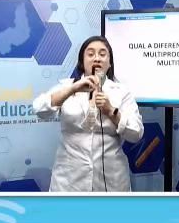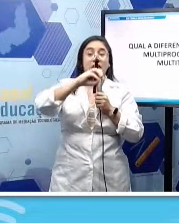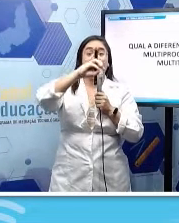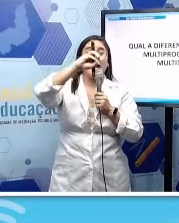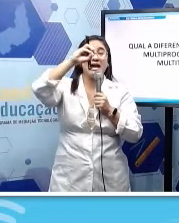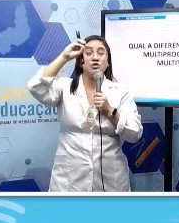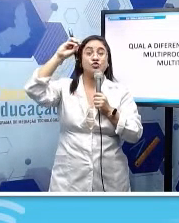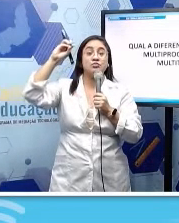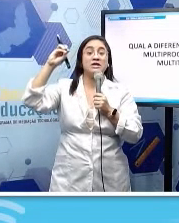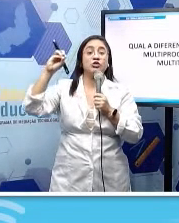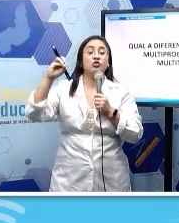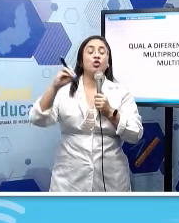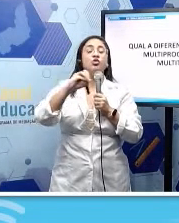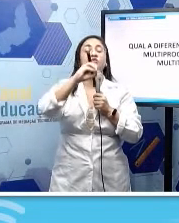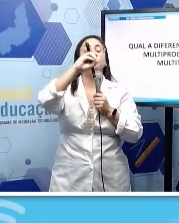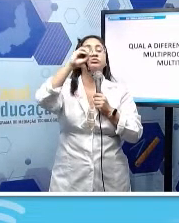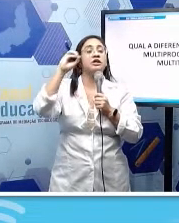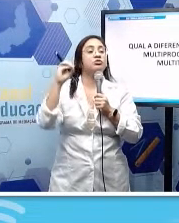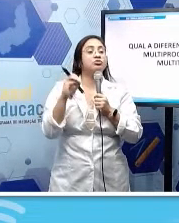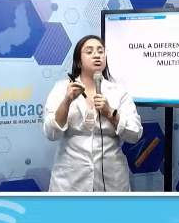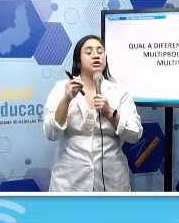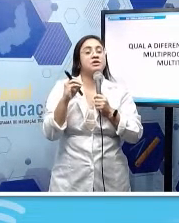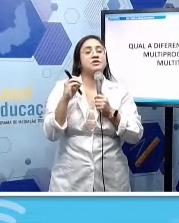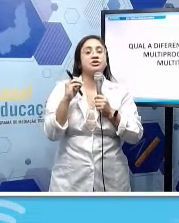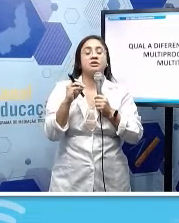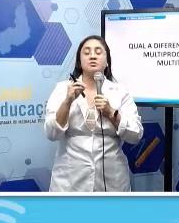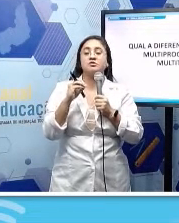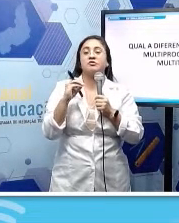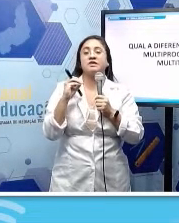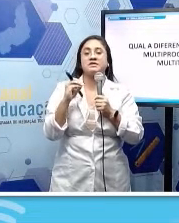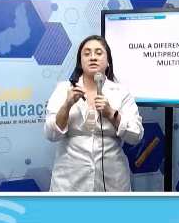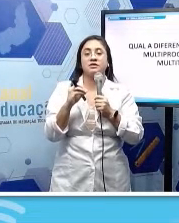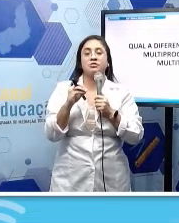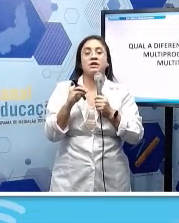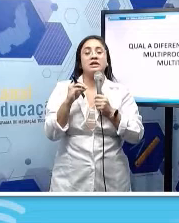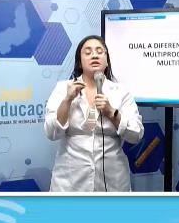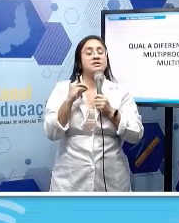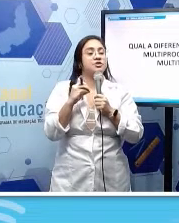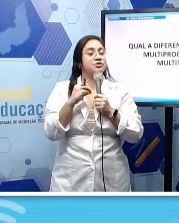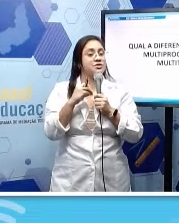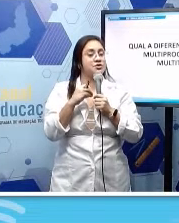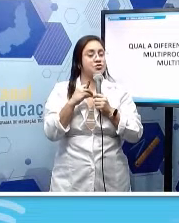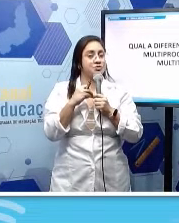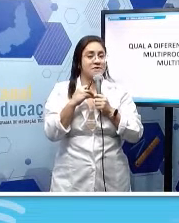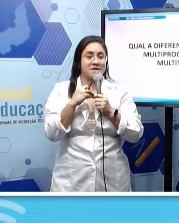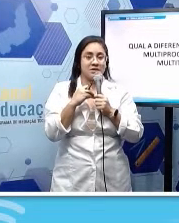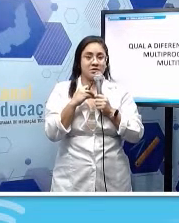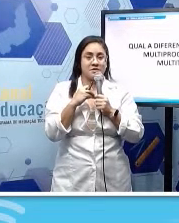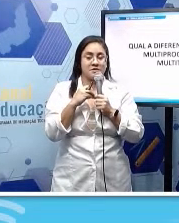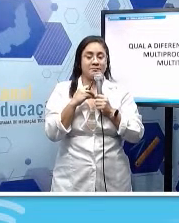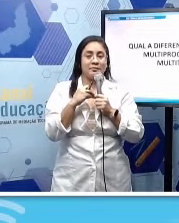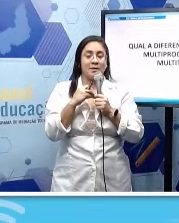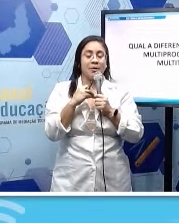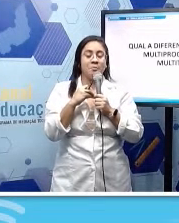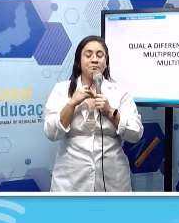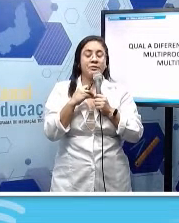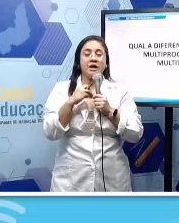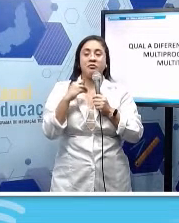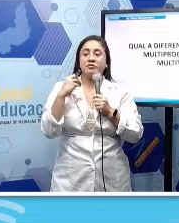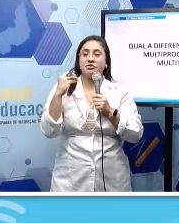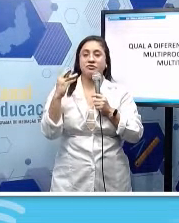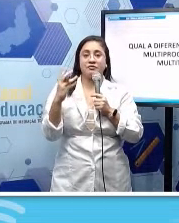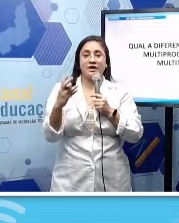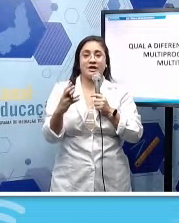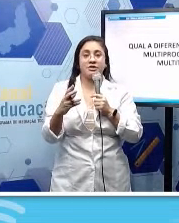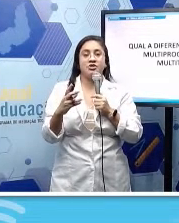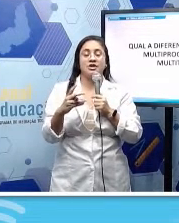conseguem resumir todo o conteúdo que nós estamos conversando nessas nossas últimas aulas, tá bom? É